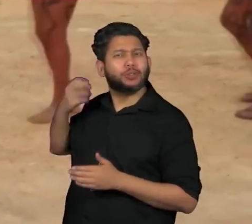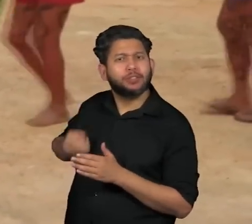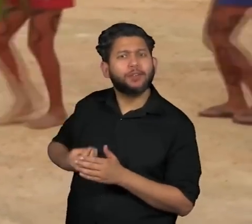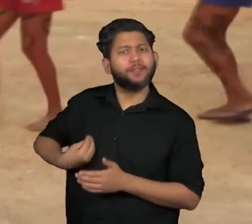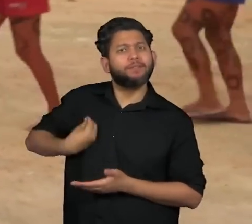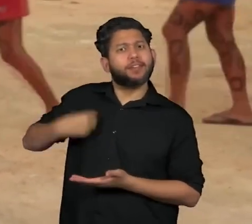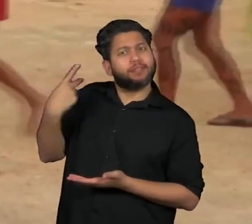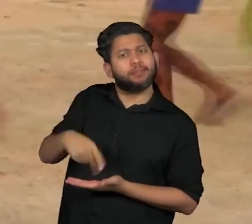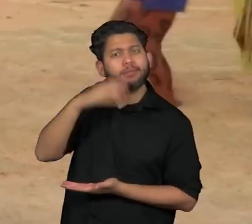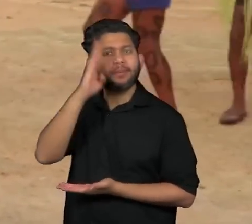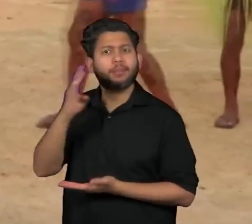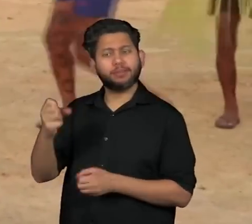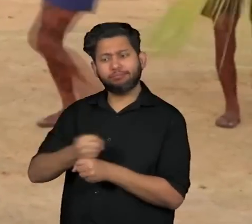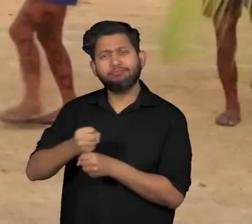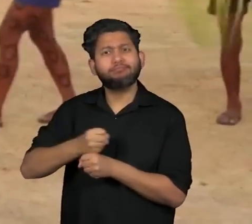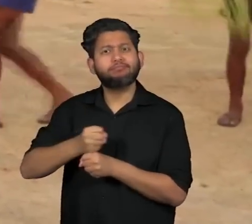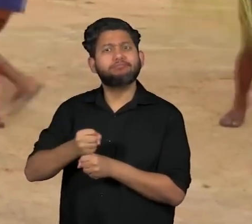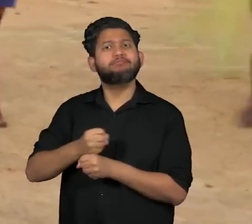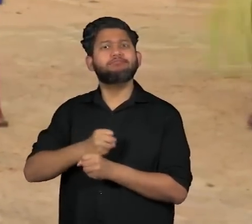povos milenares.